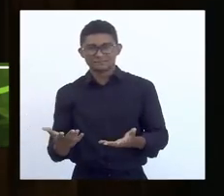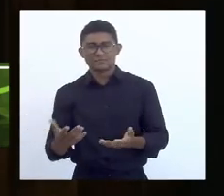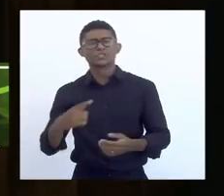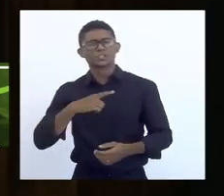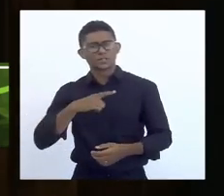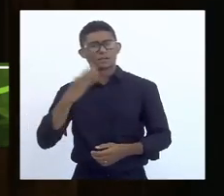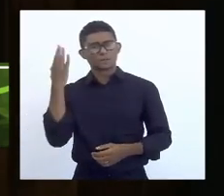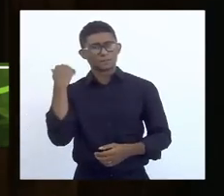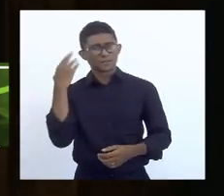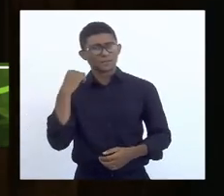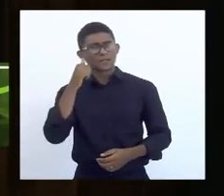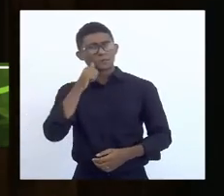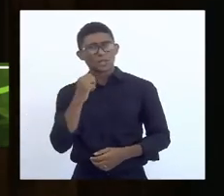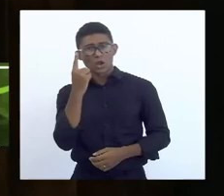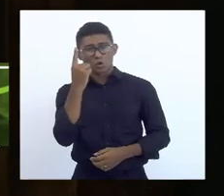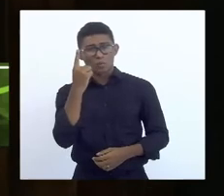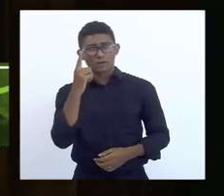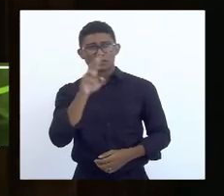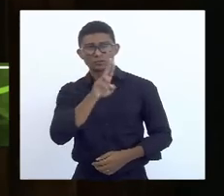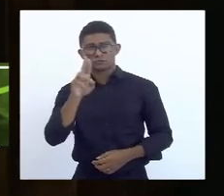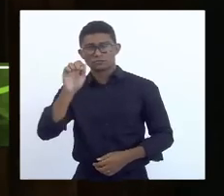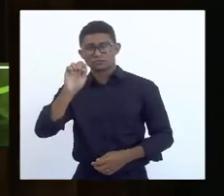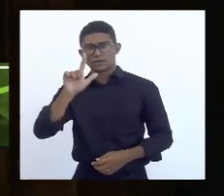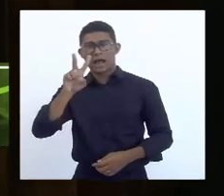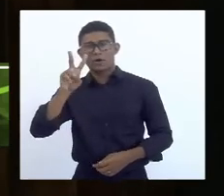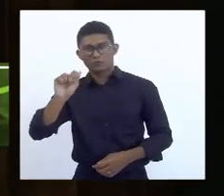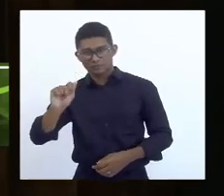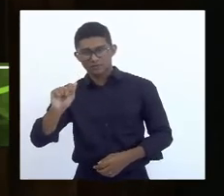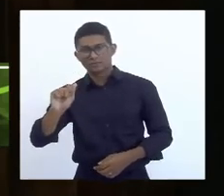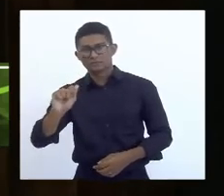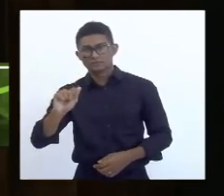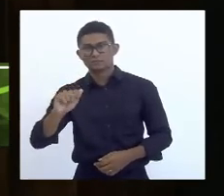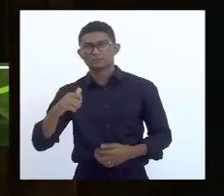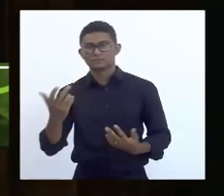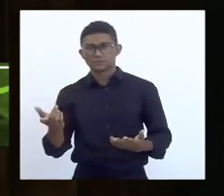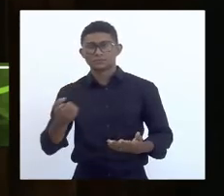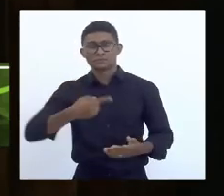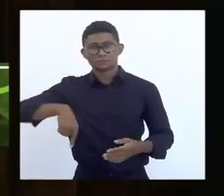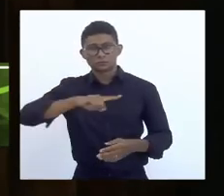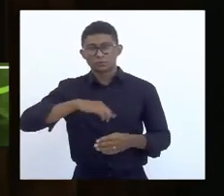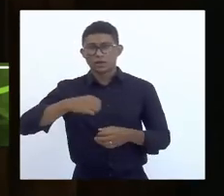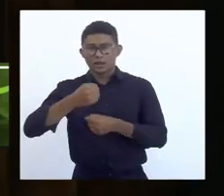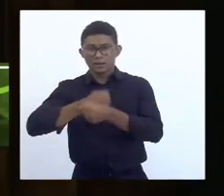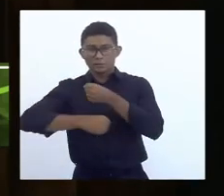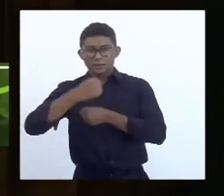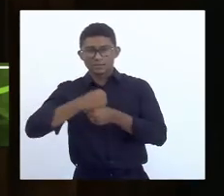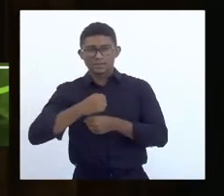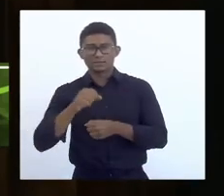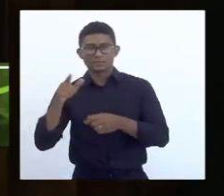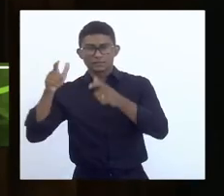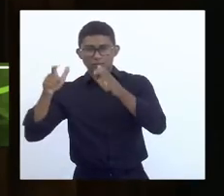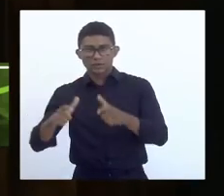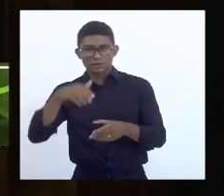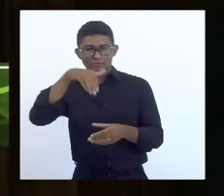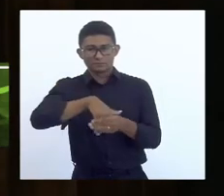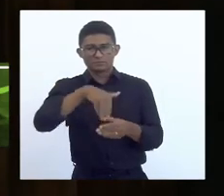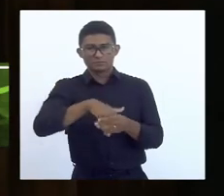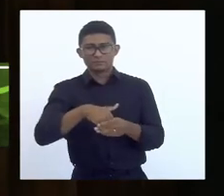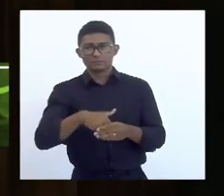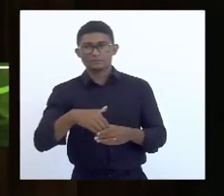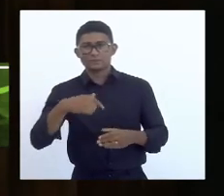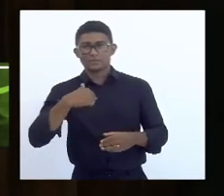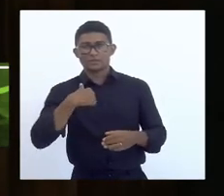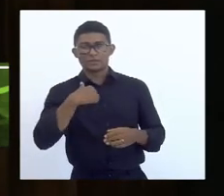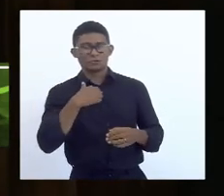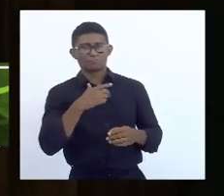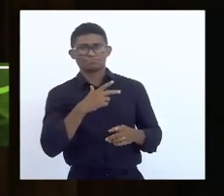primeira composição da Câmara. Então, a gente passou por uma eleição muito simbólica ano passado em Três Rios, e eu fui eleita não sozinha,